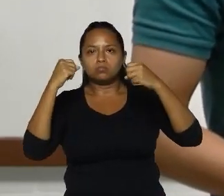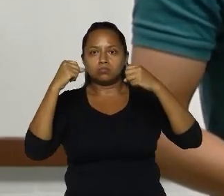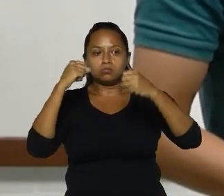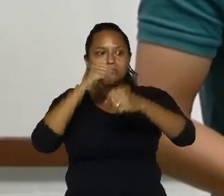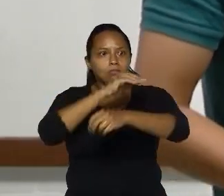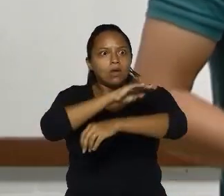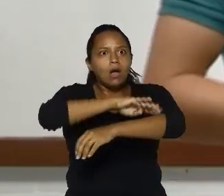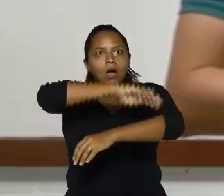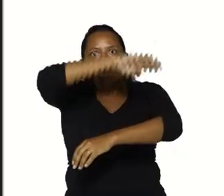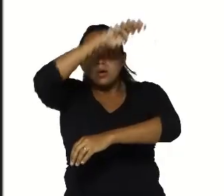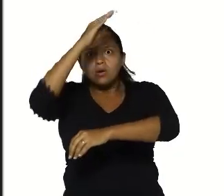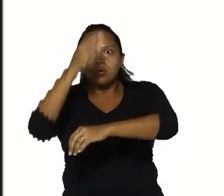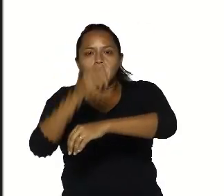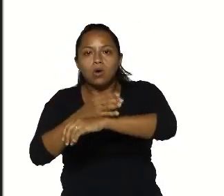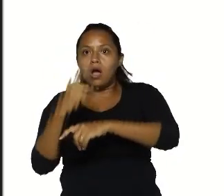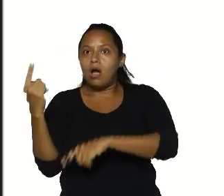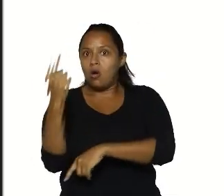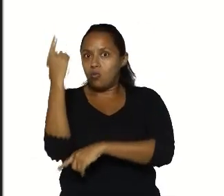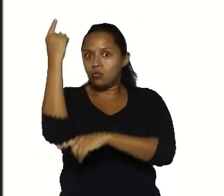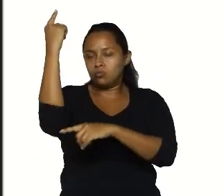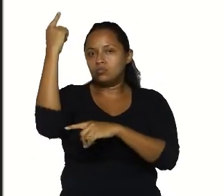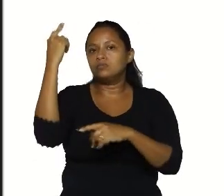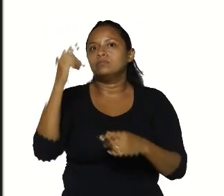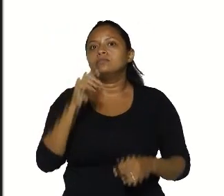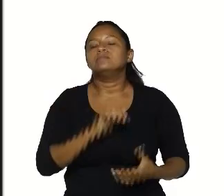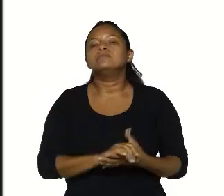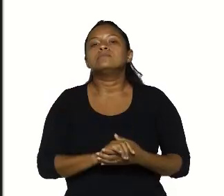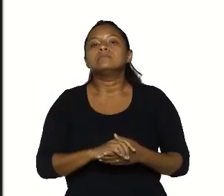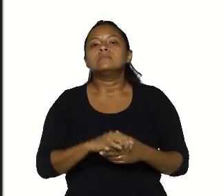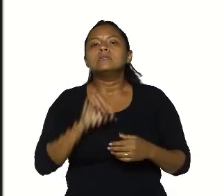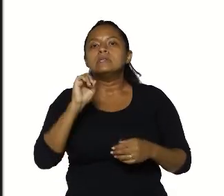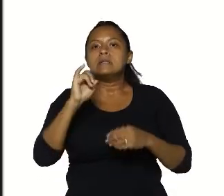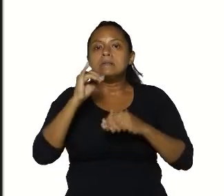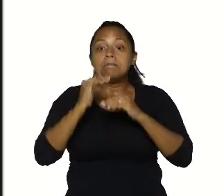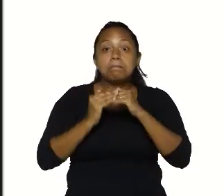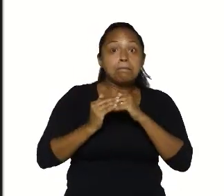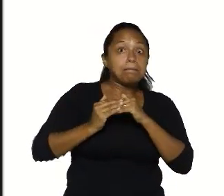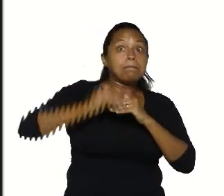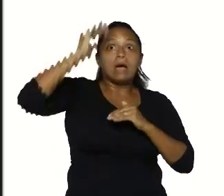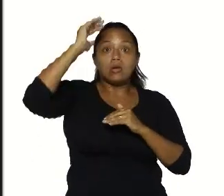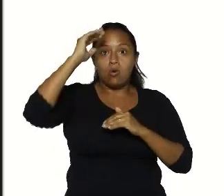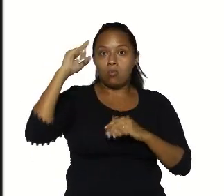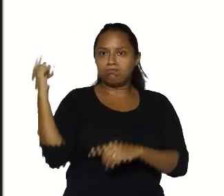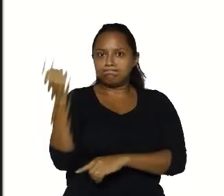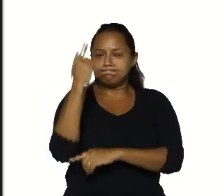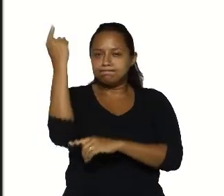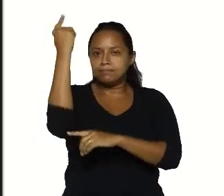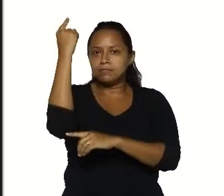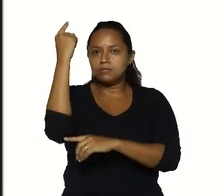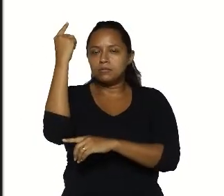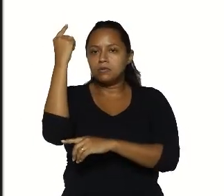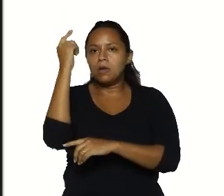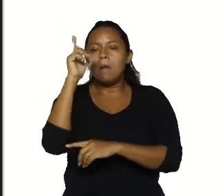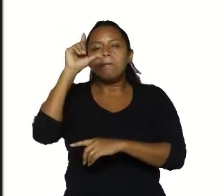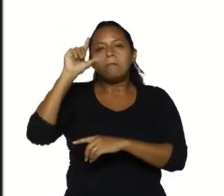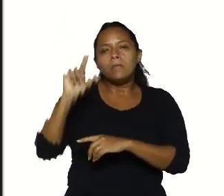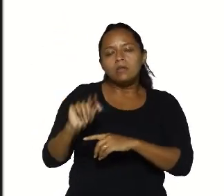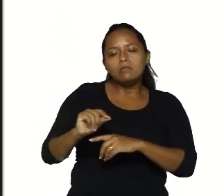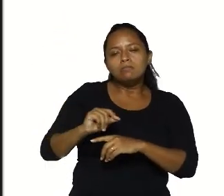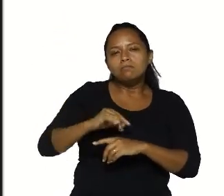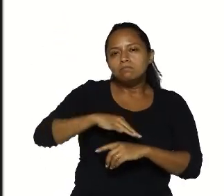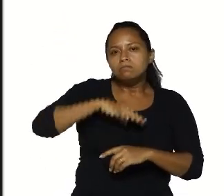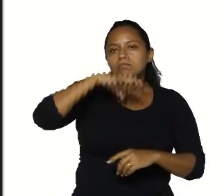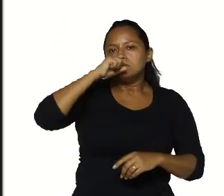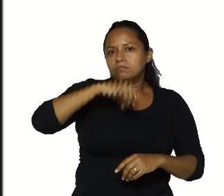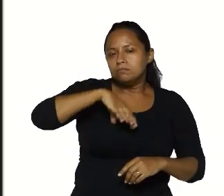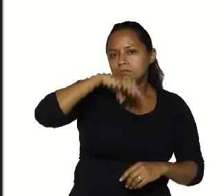altitude. Quanto maior a altitude, menor a disponibilidade de gases respiratórios. Por isso